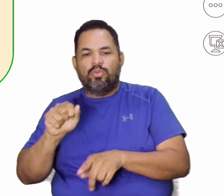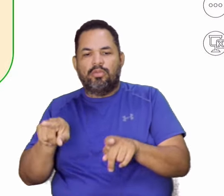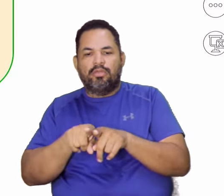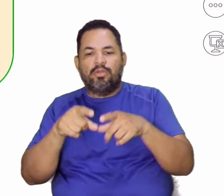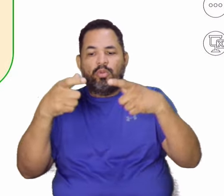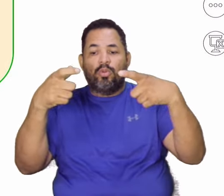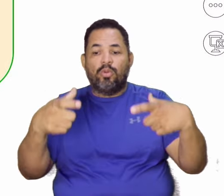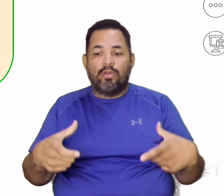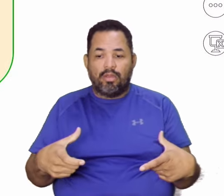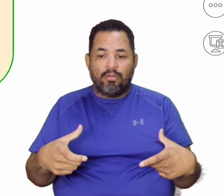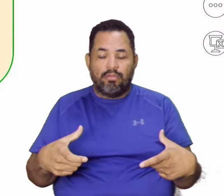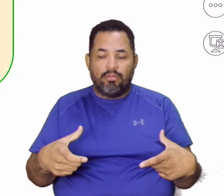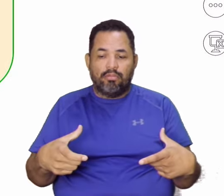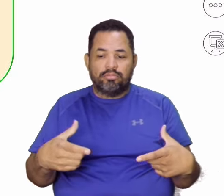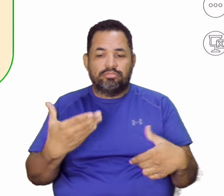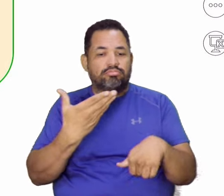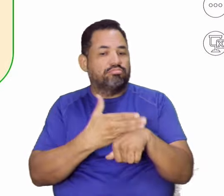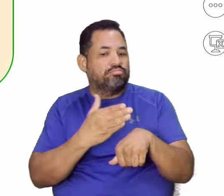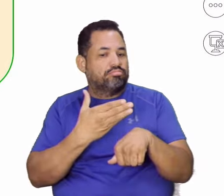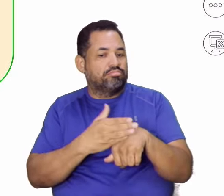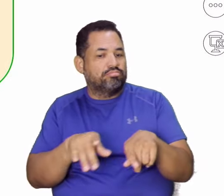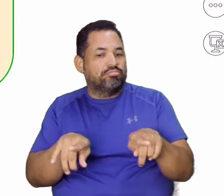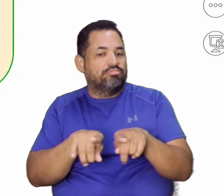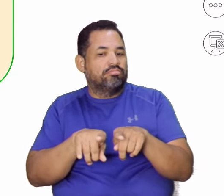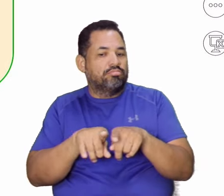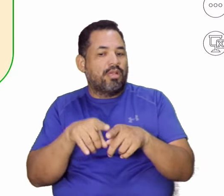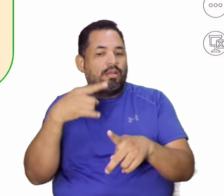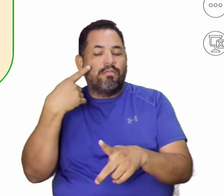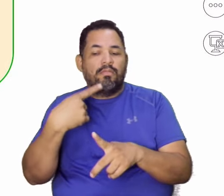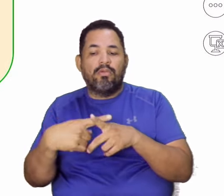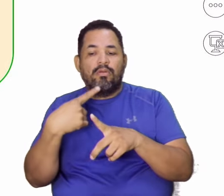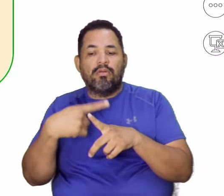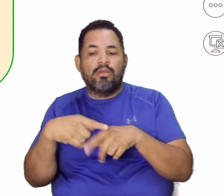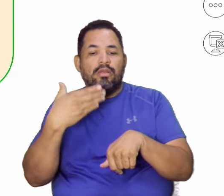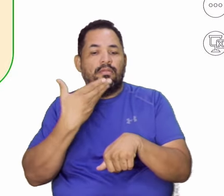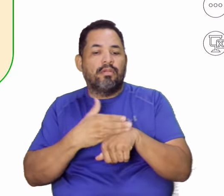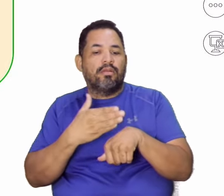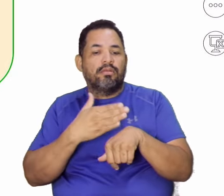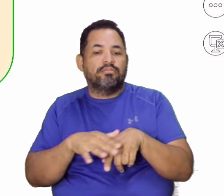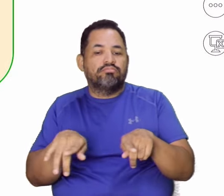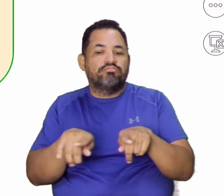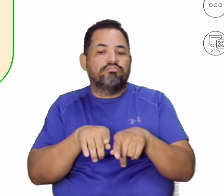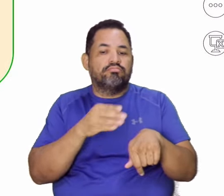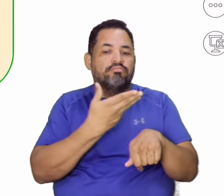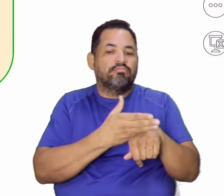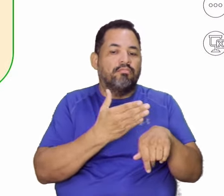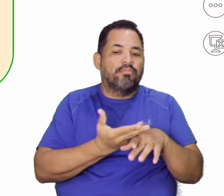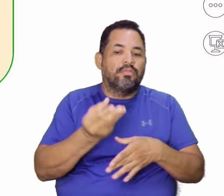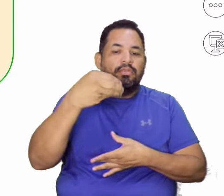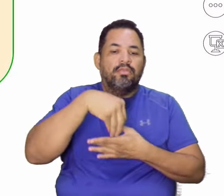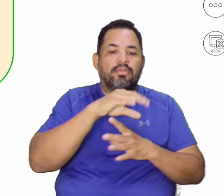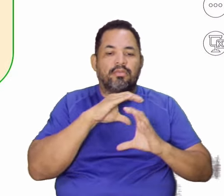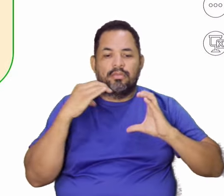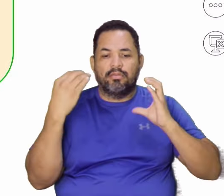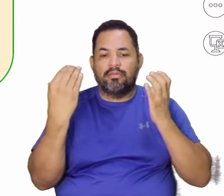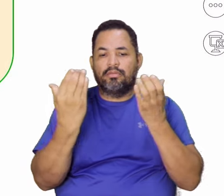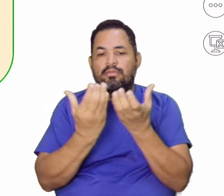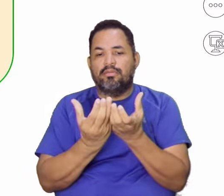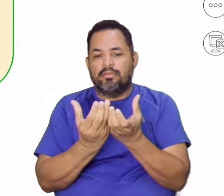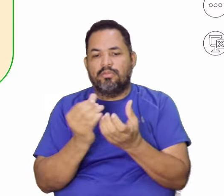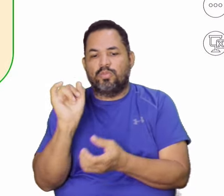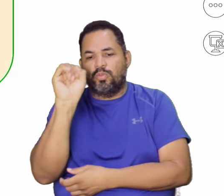locais para essa prática falei aí dos motivos dessa prática e também das práticas que eu posso realizar